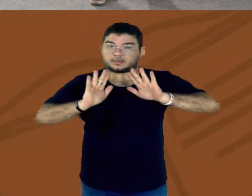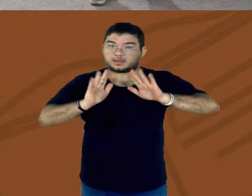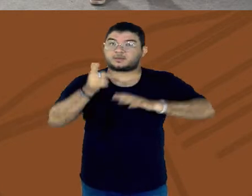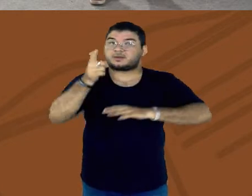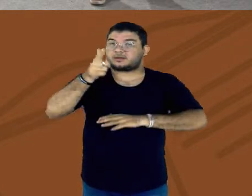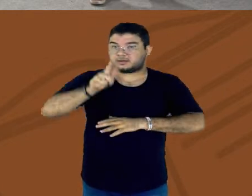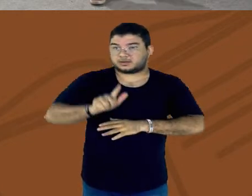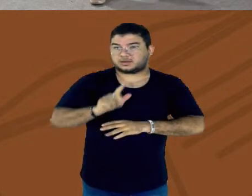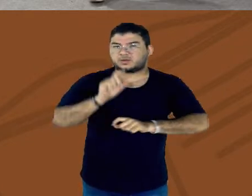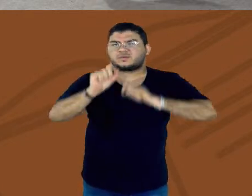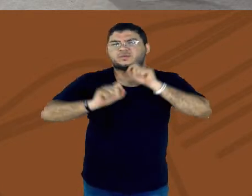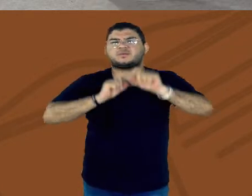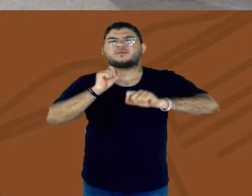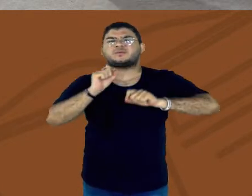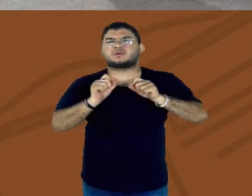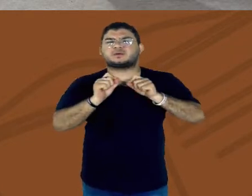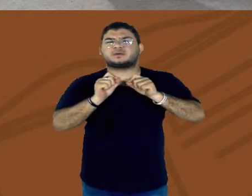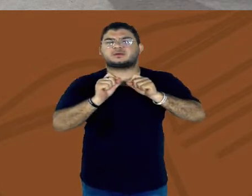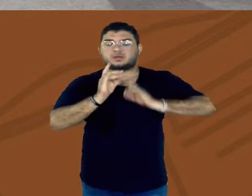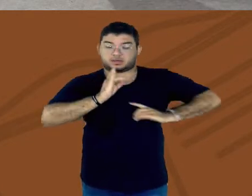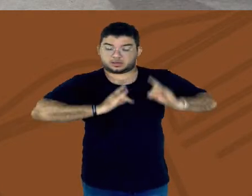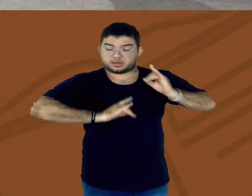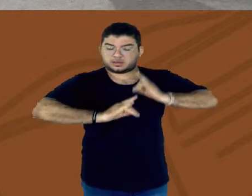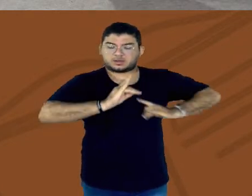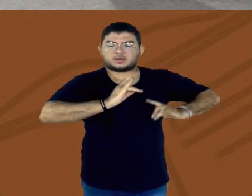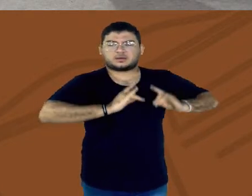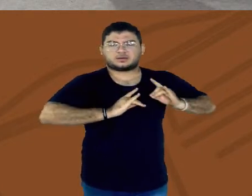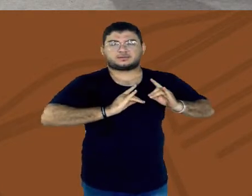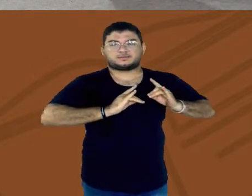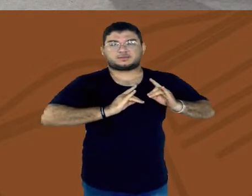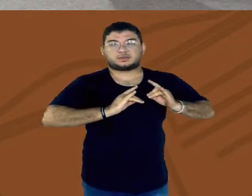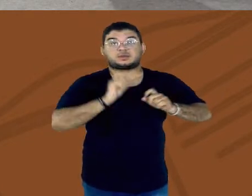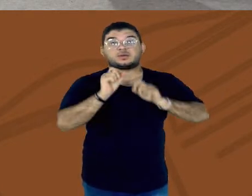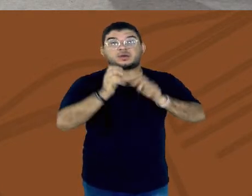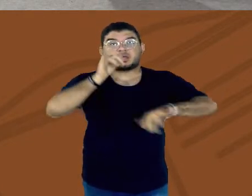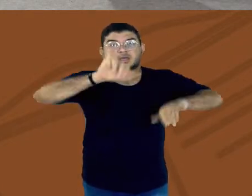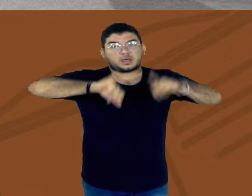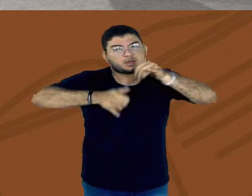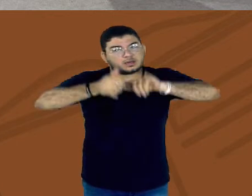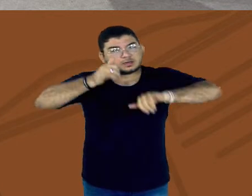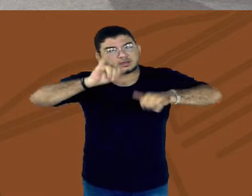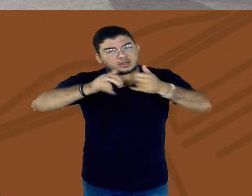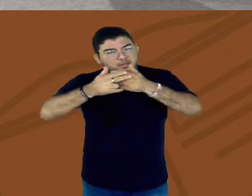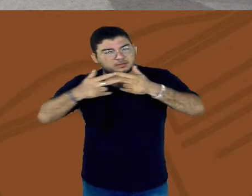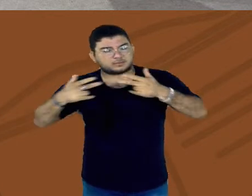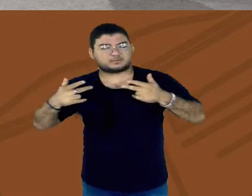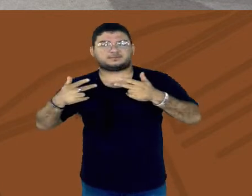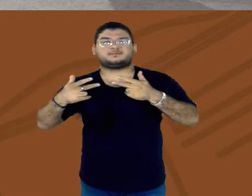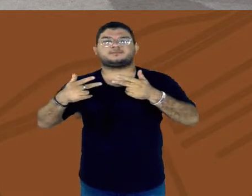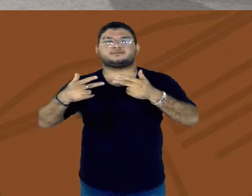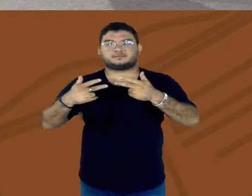gentileza, o que são hormônios. Hormônios são substâncias químicas